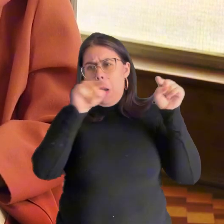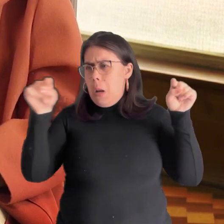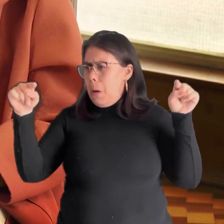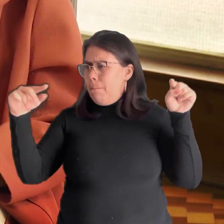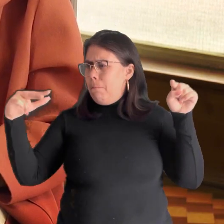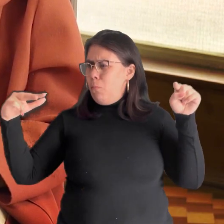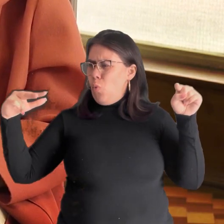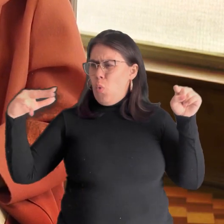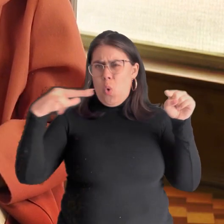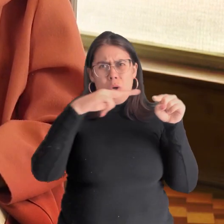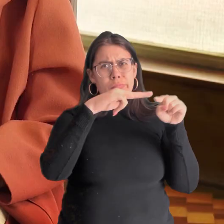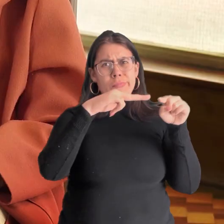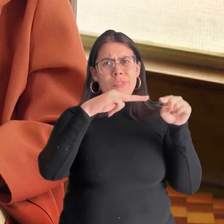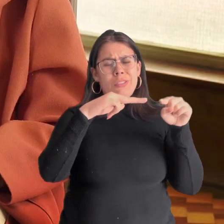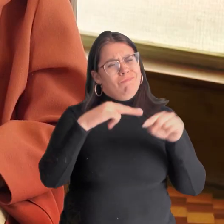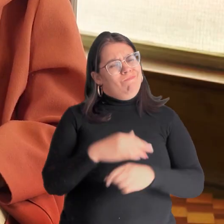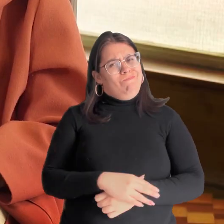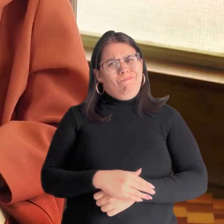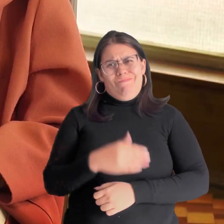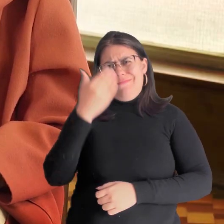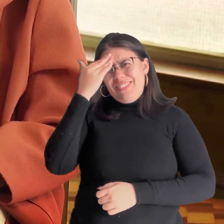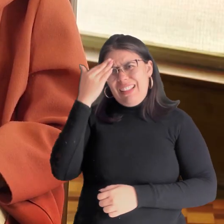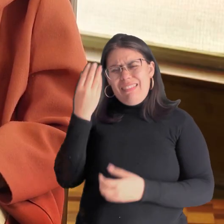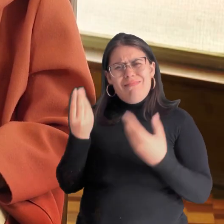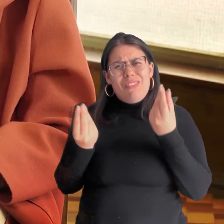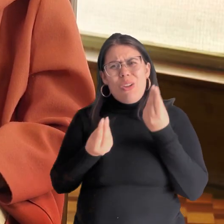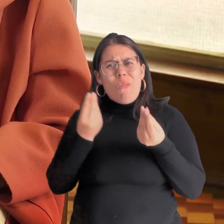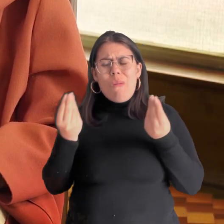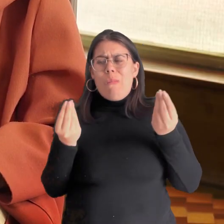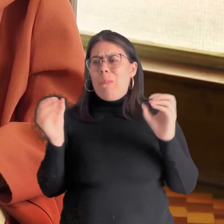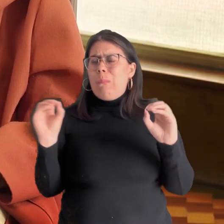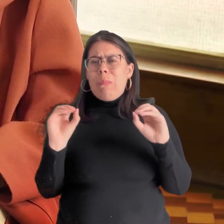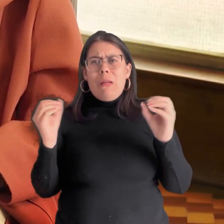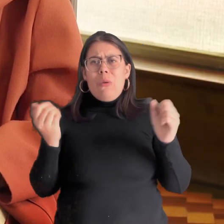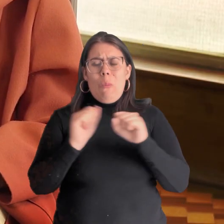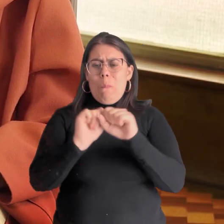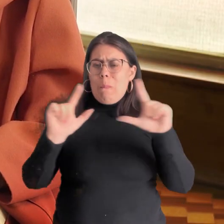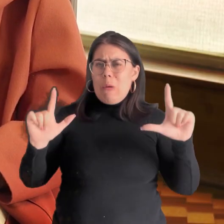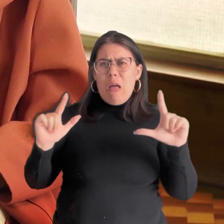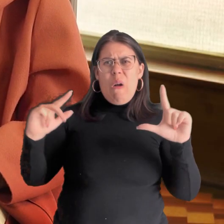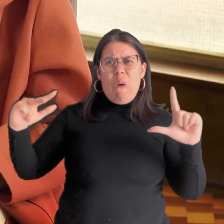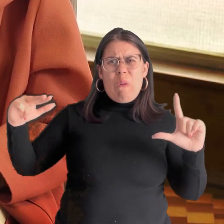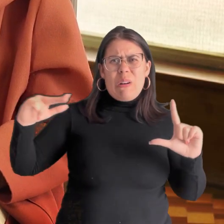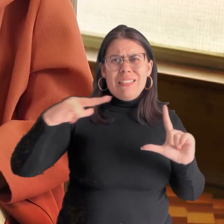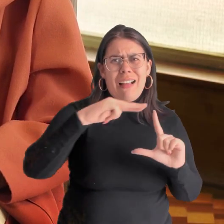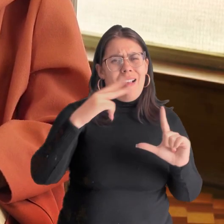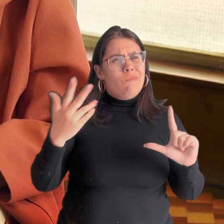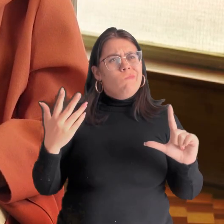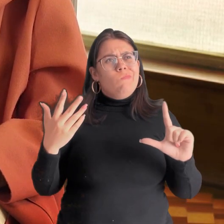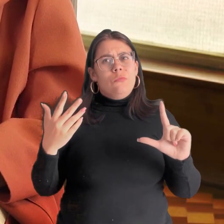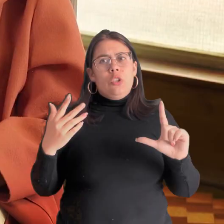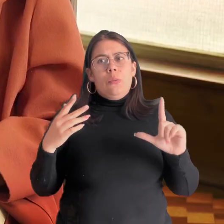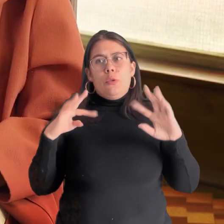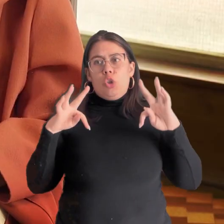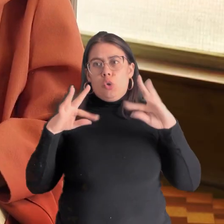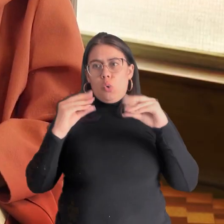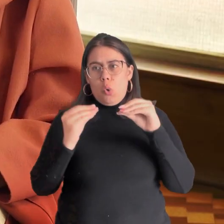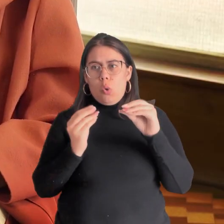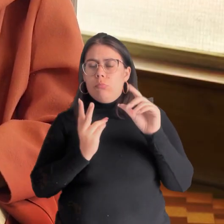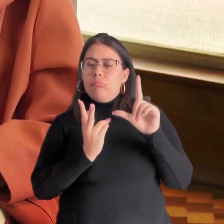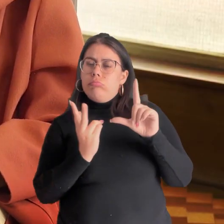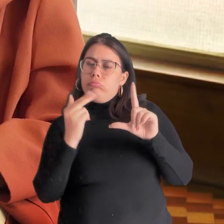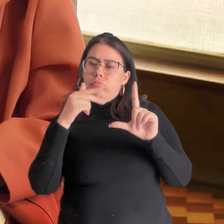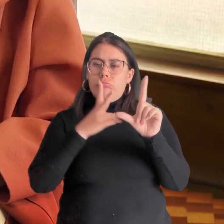corte. E não dava para entender por que o mural estava cortado assim. Todos os recortes eram de acordo com os desenhos, ou seja,